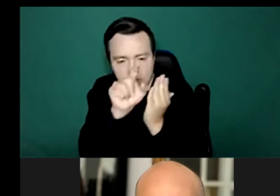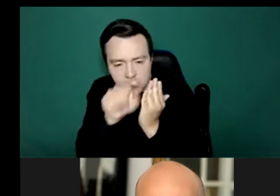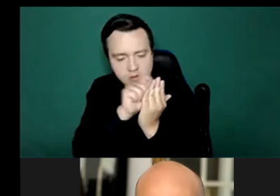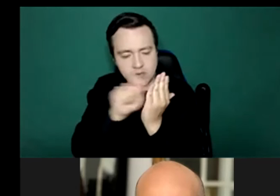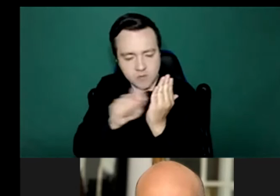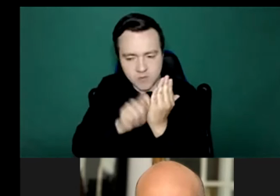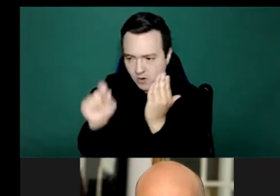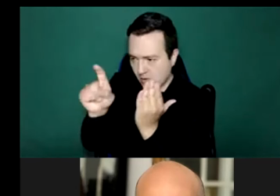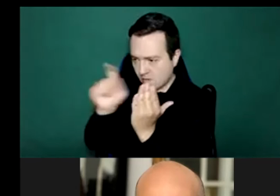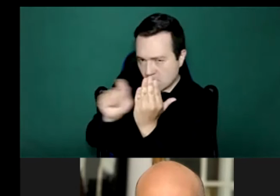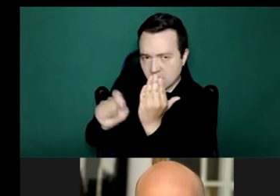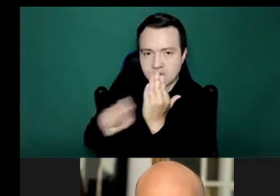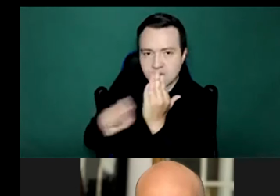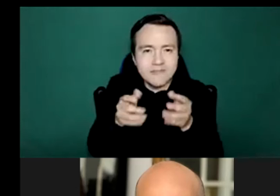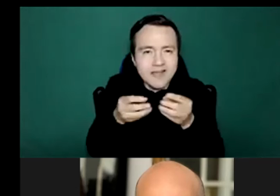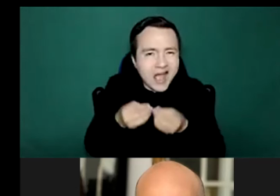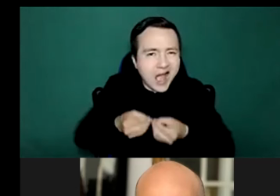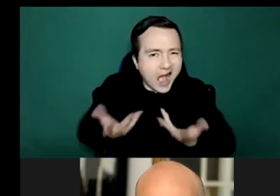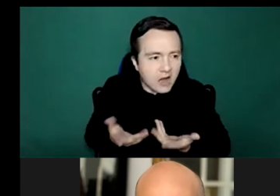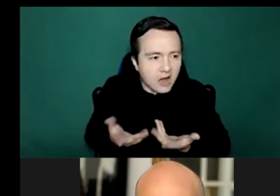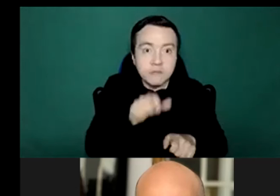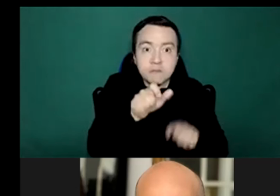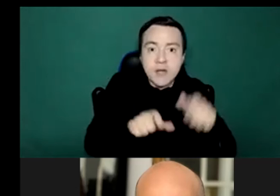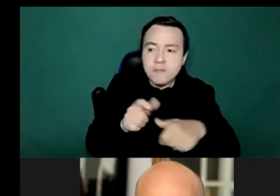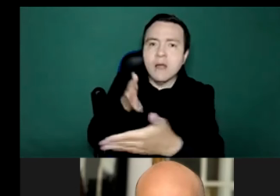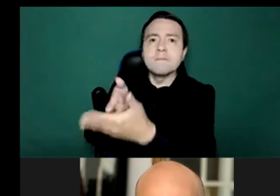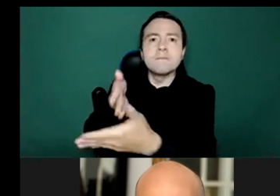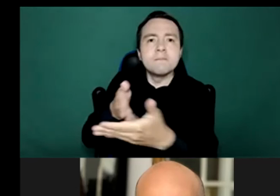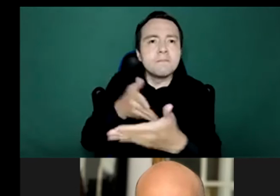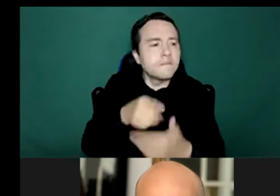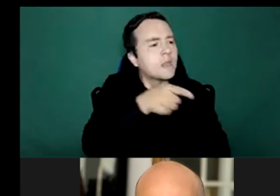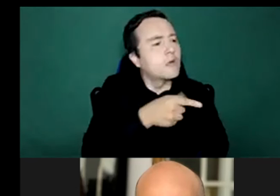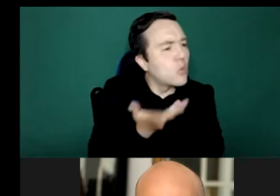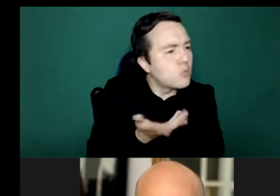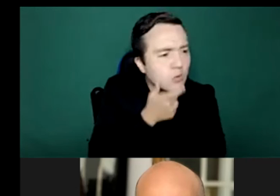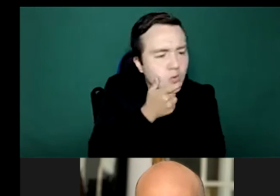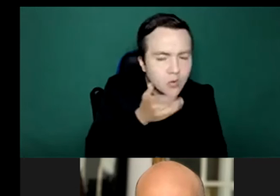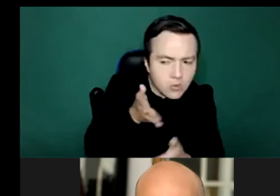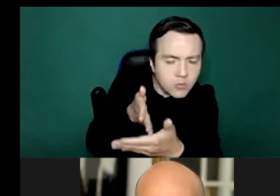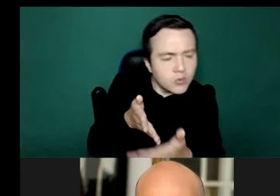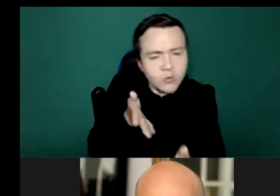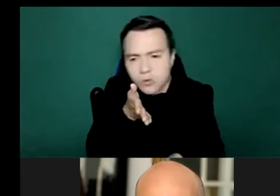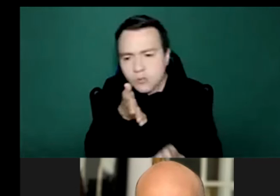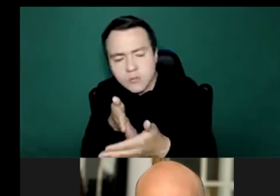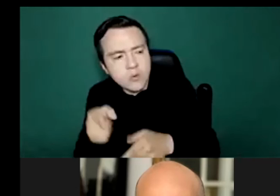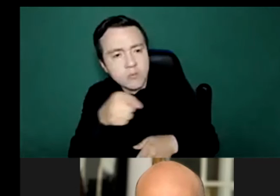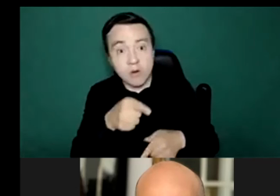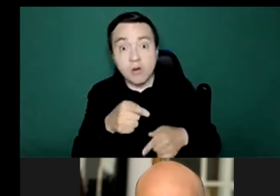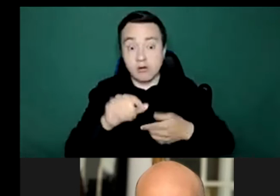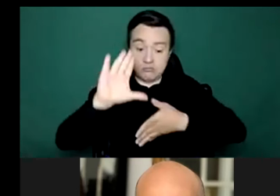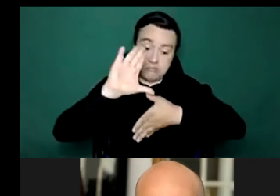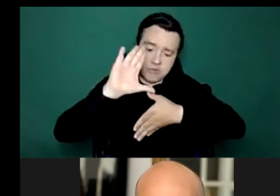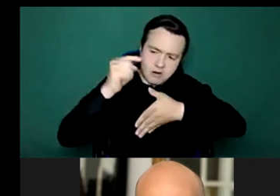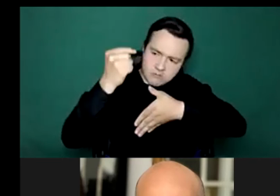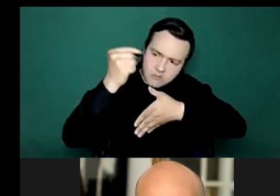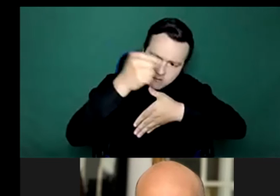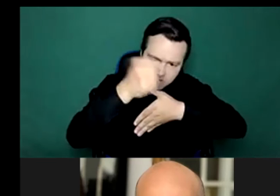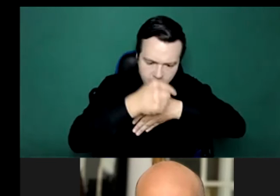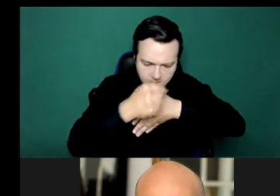e experimentam as barreiras em distintos países e territórios a lo largo del tempo. E